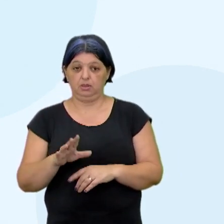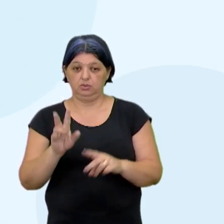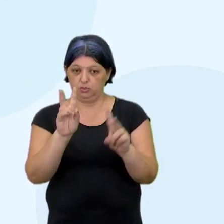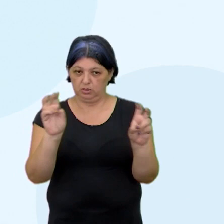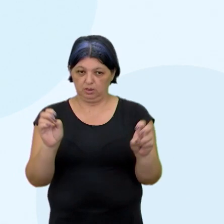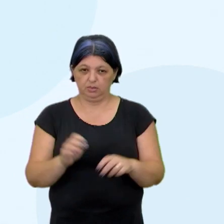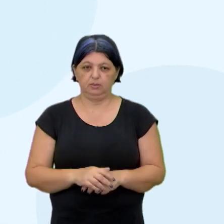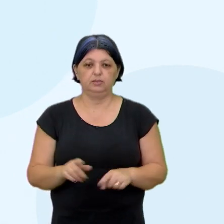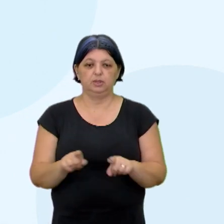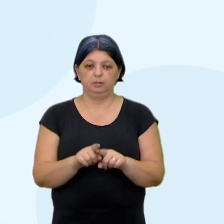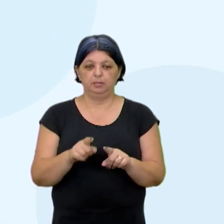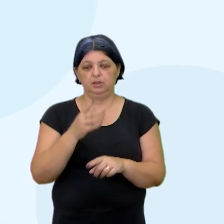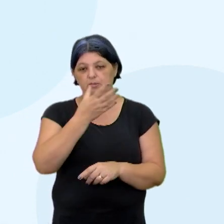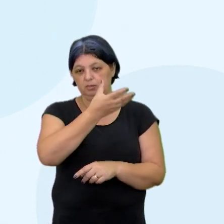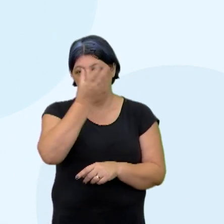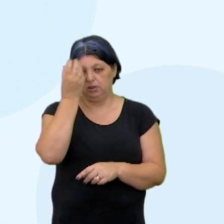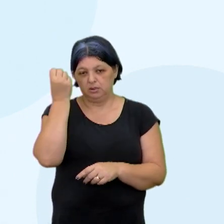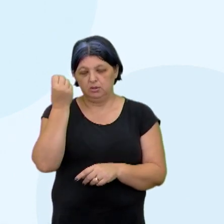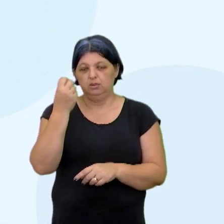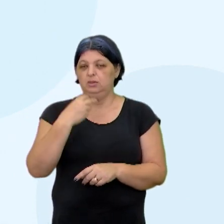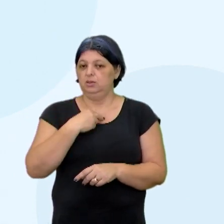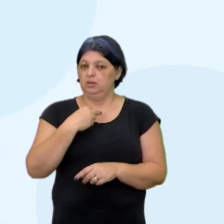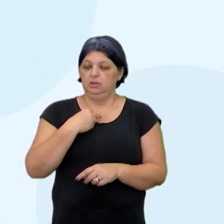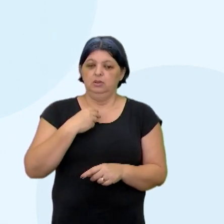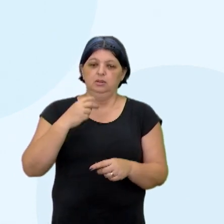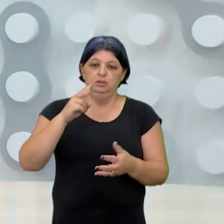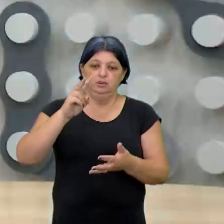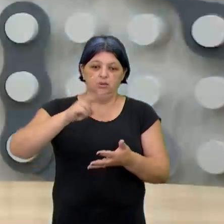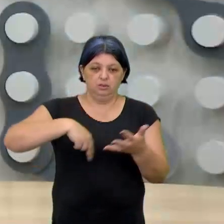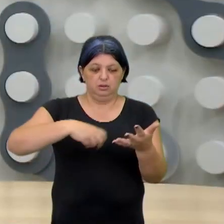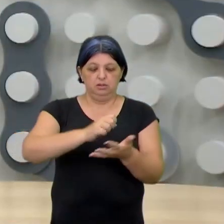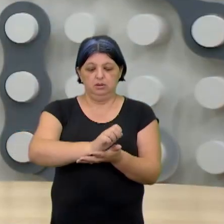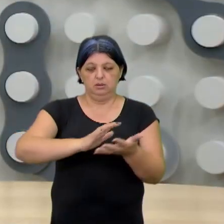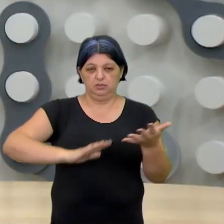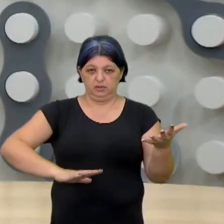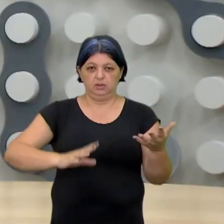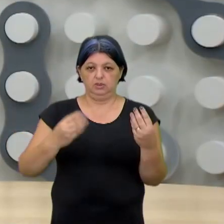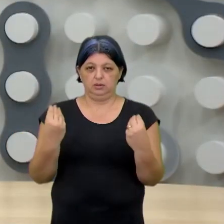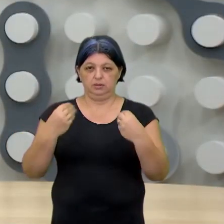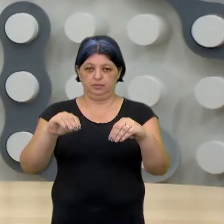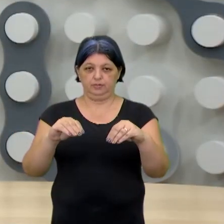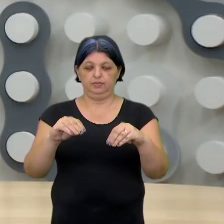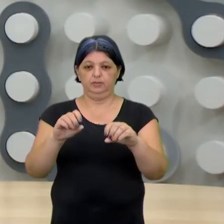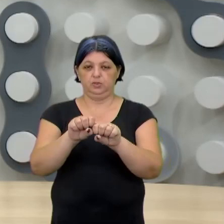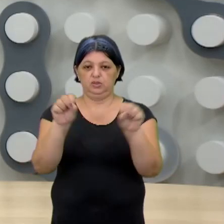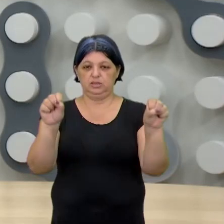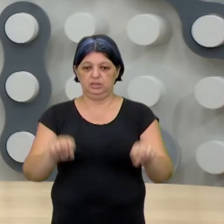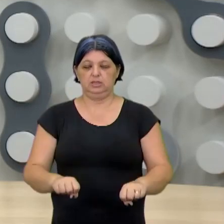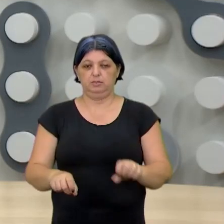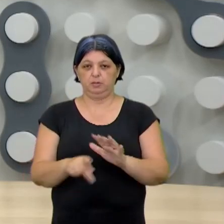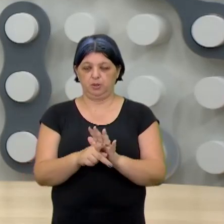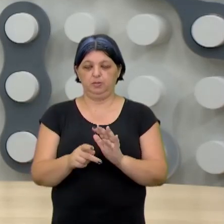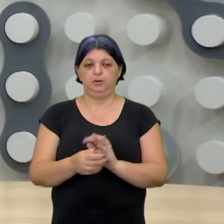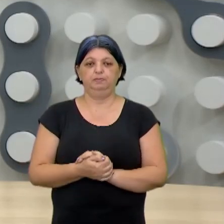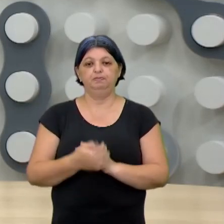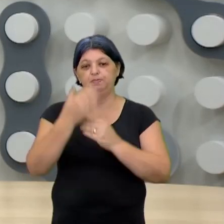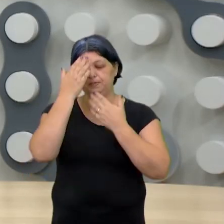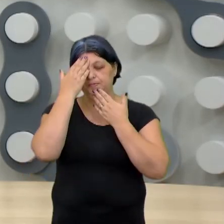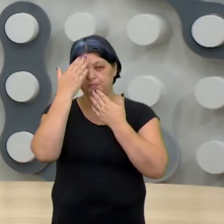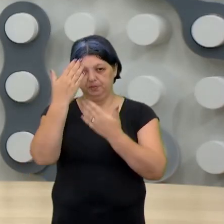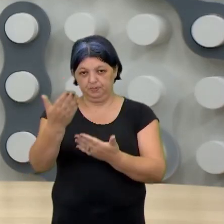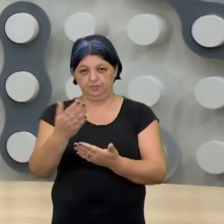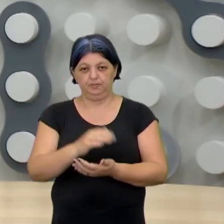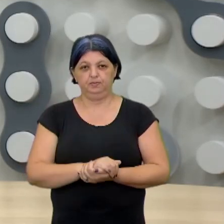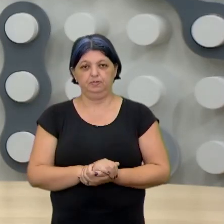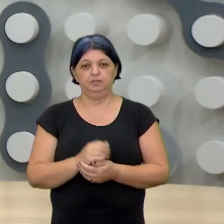e realizar a atividade ou a tarefa que é postada para essa aula lá no sistema de tarefas, ok? Muito obrigado, gente, por ter